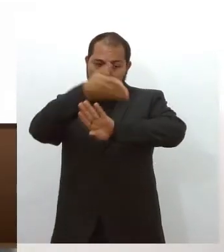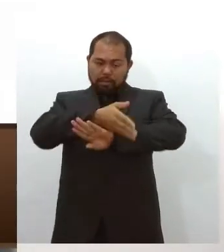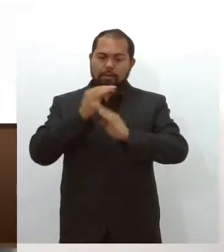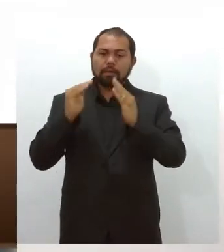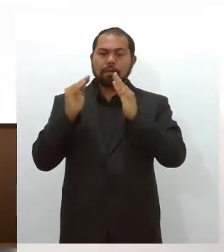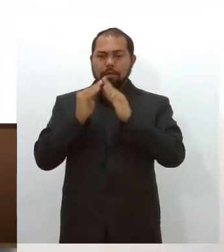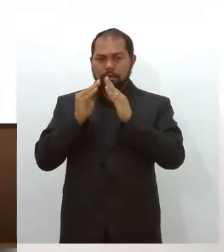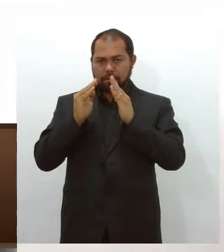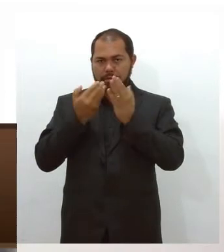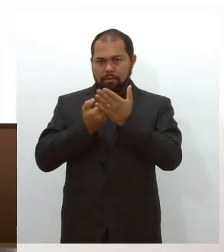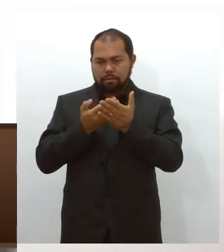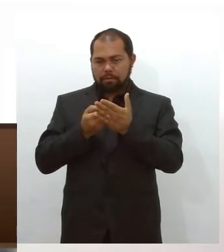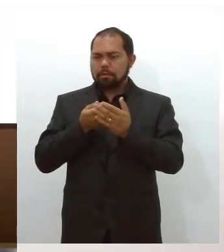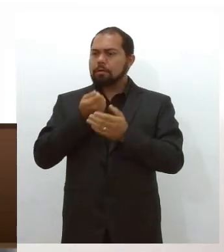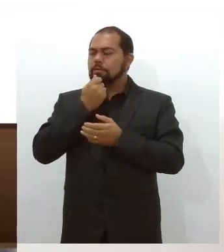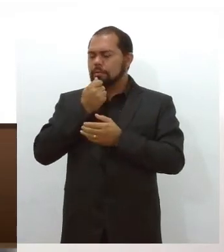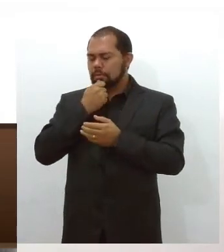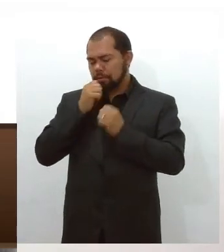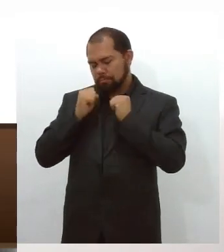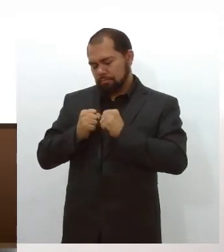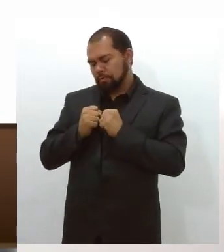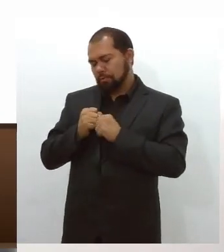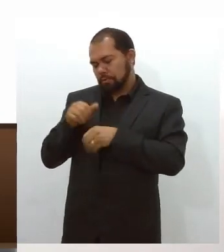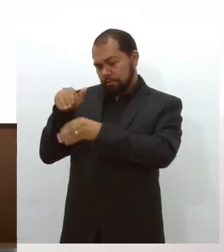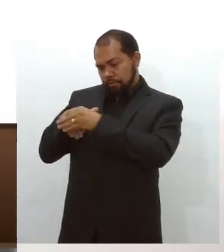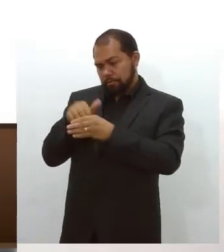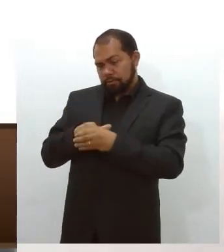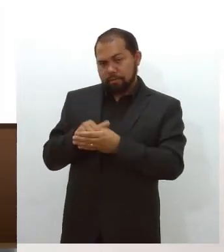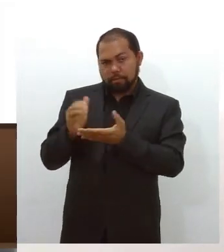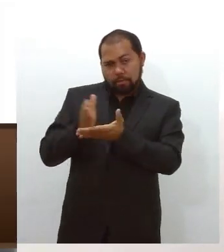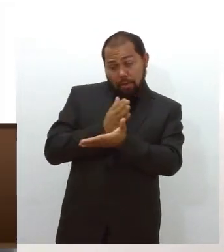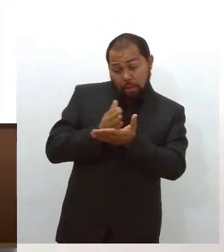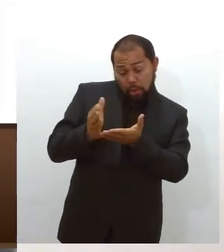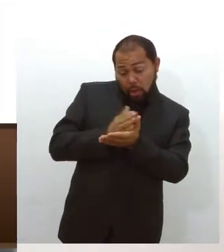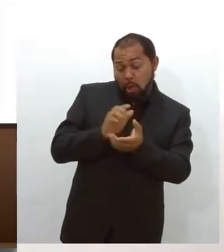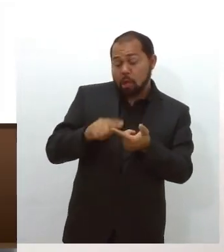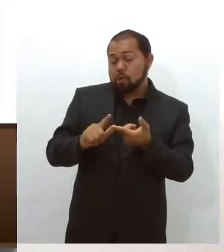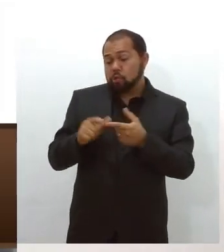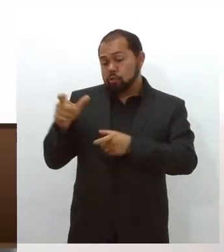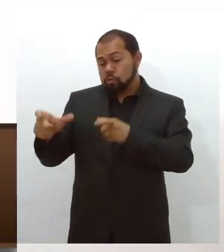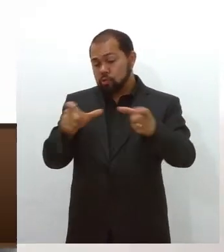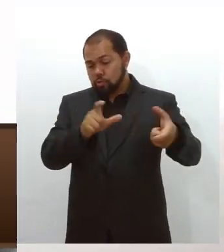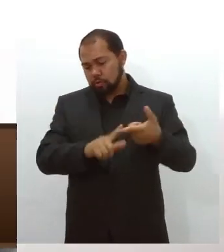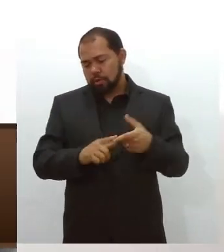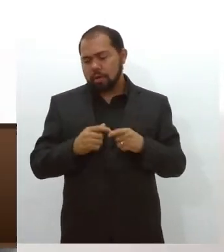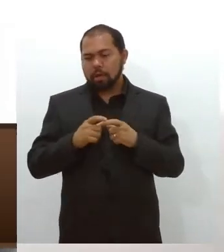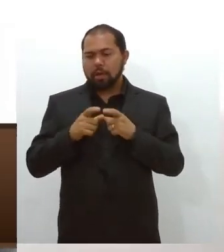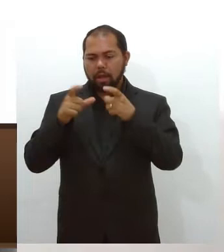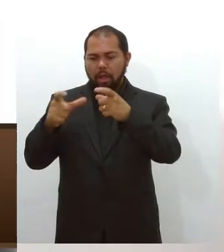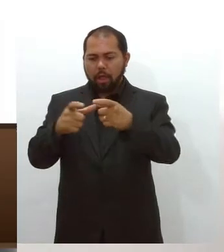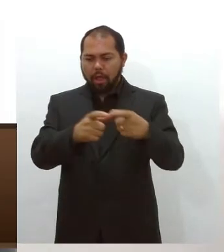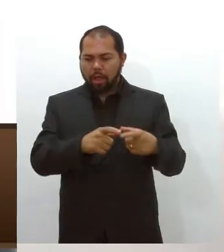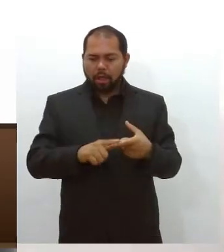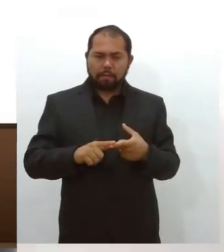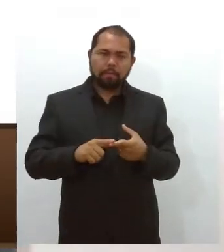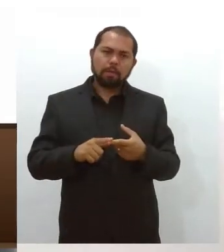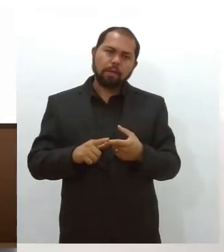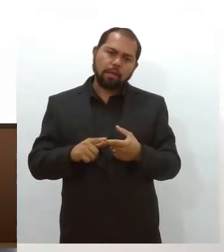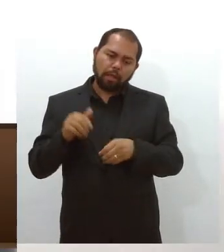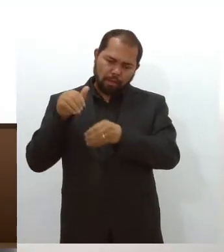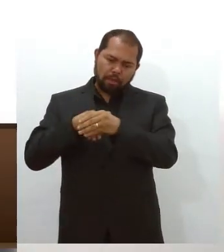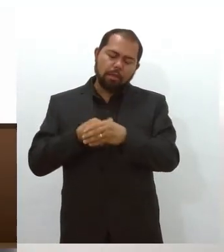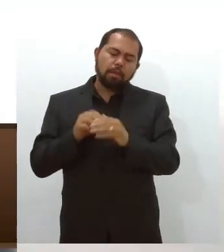poderá votar. Então, em alguns locais de votação, a eleição pode se estender um pouco mais, né,